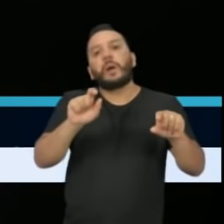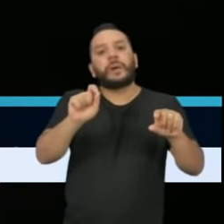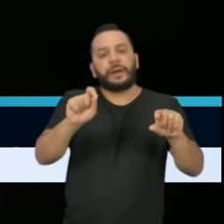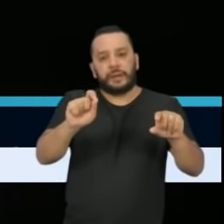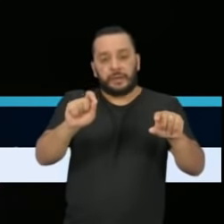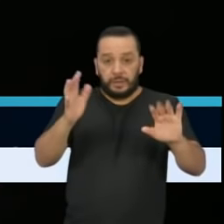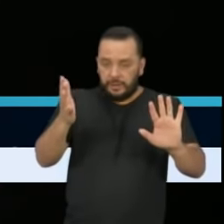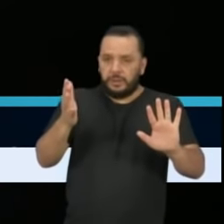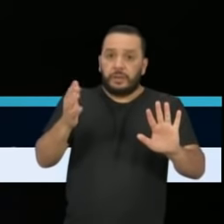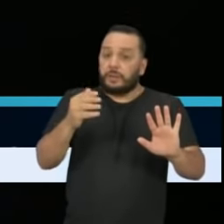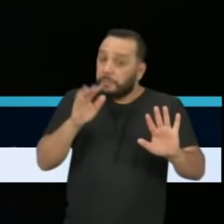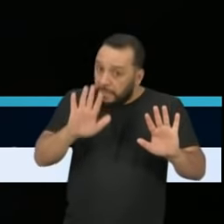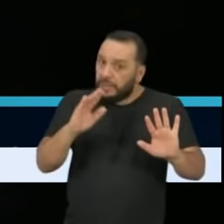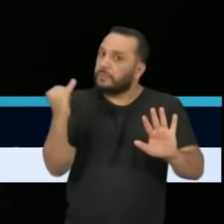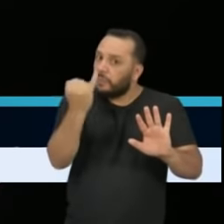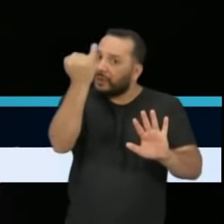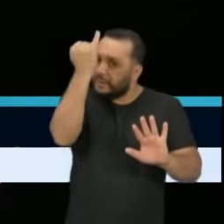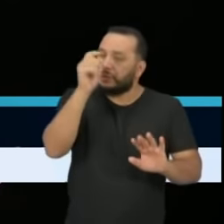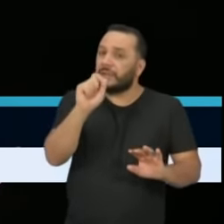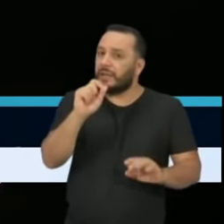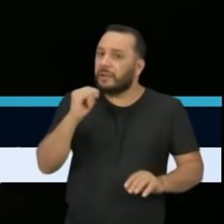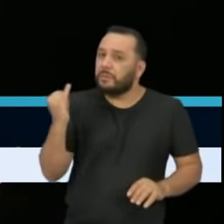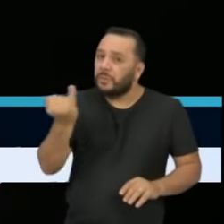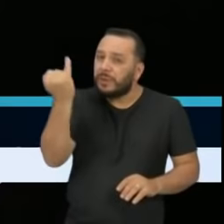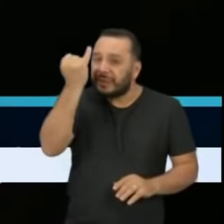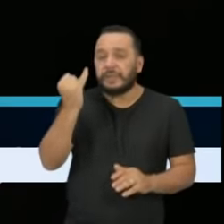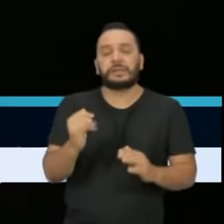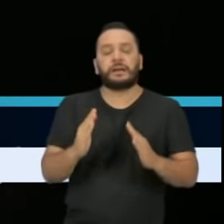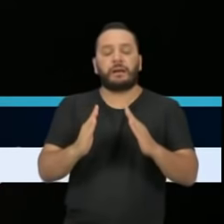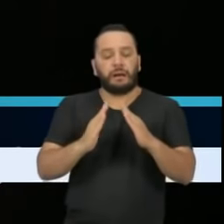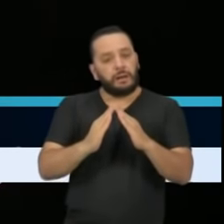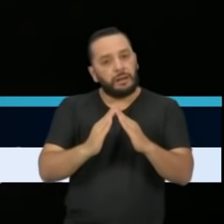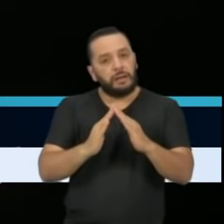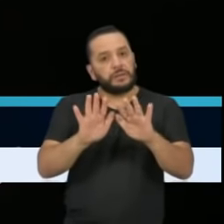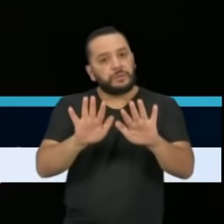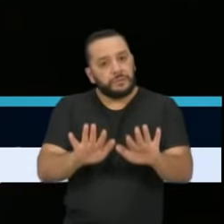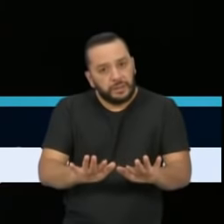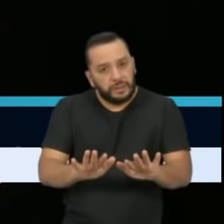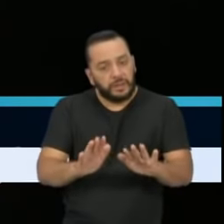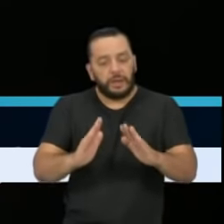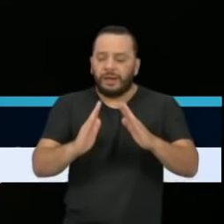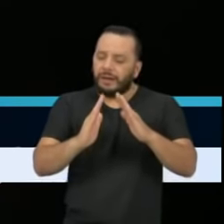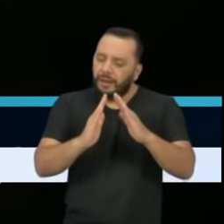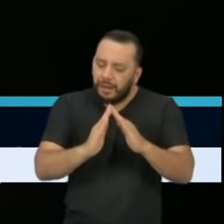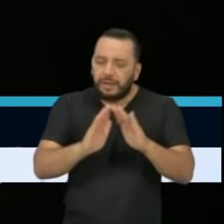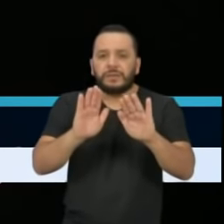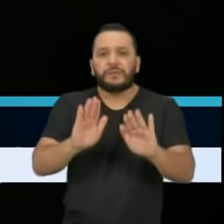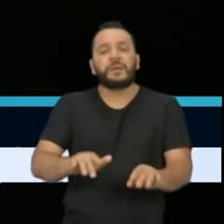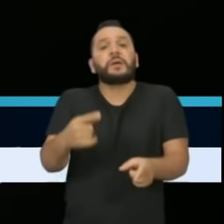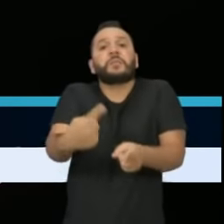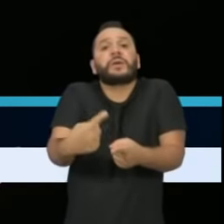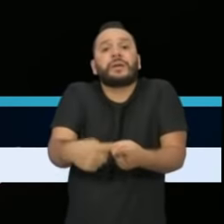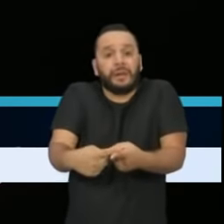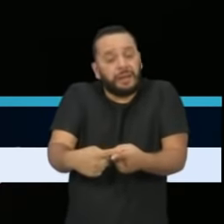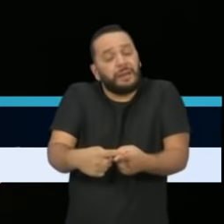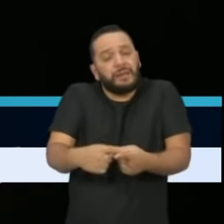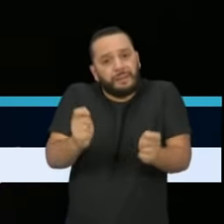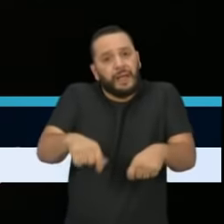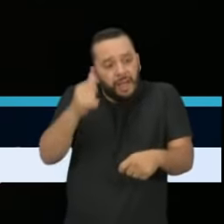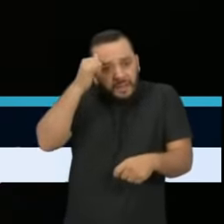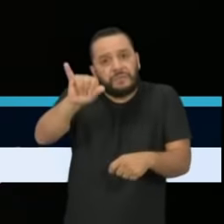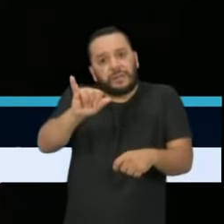As pessoas às vezes não entendem a importância de ficar em casa. Por que ficar em casa? Essa é a vacina que nós temos. A via